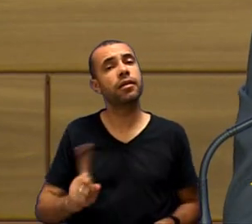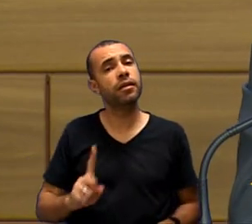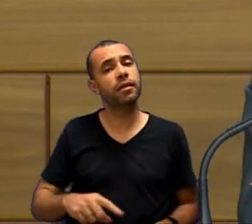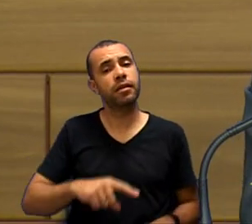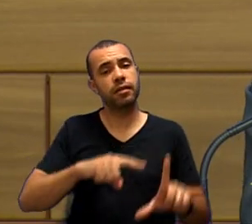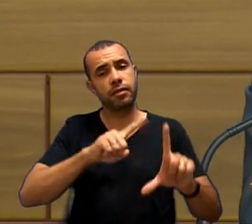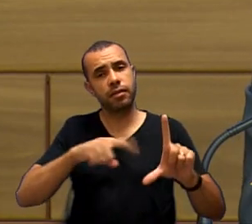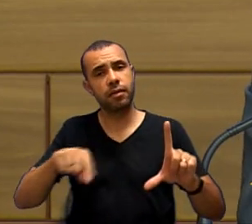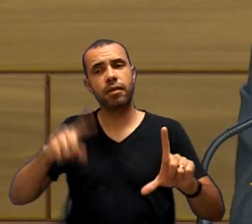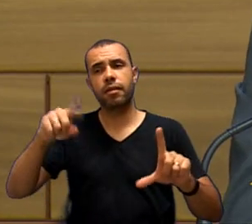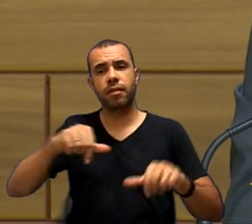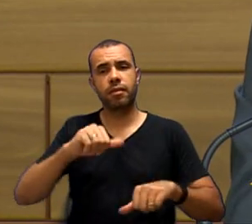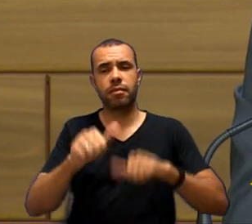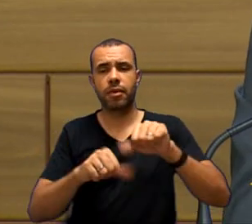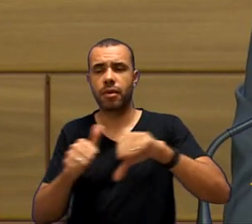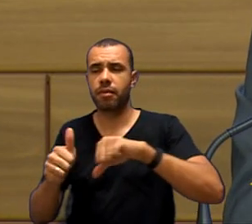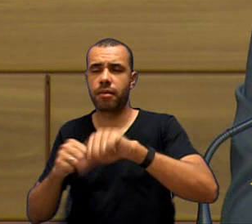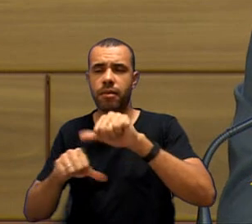que sempre manter